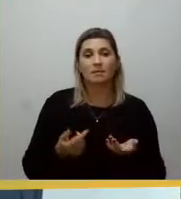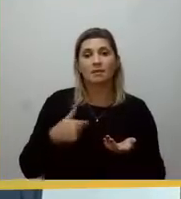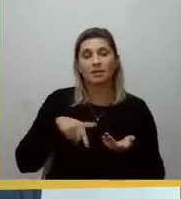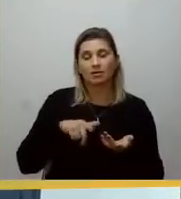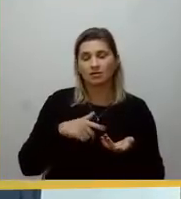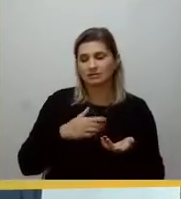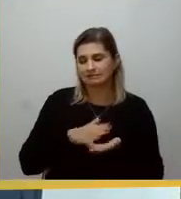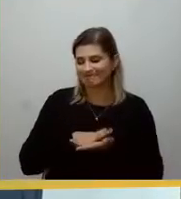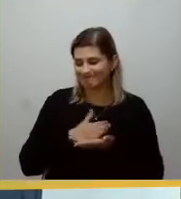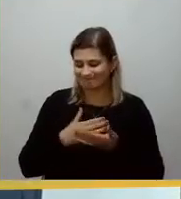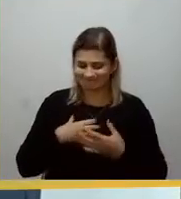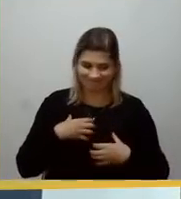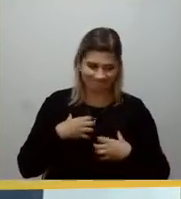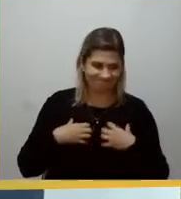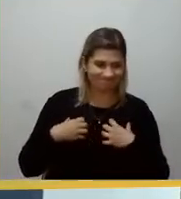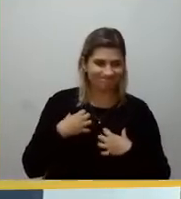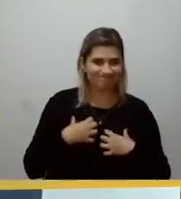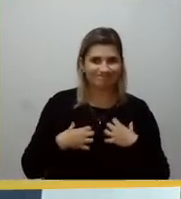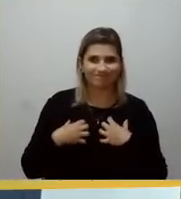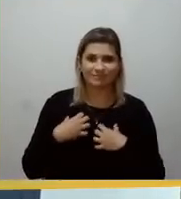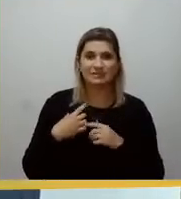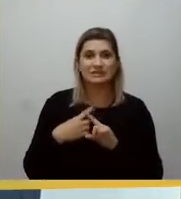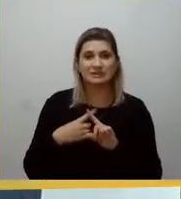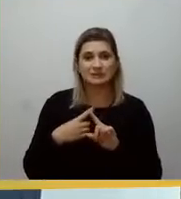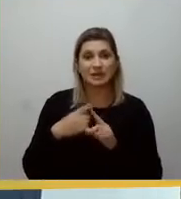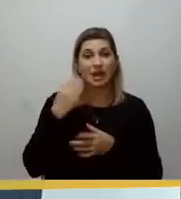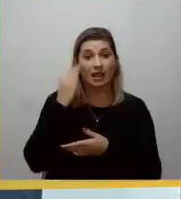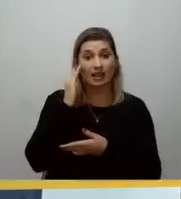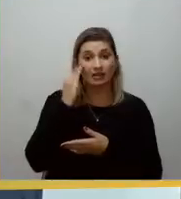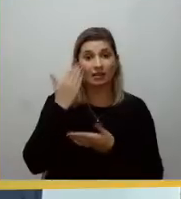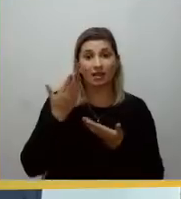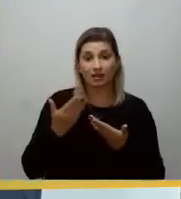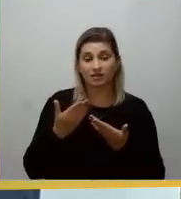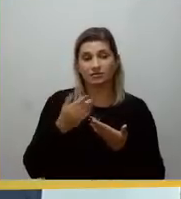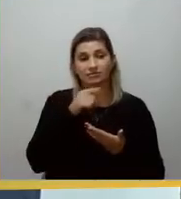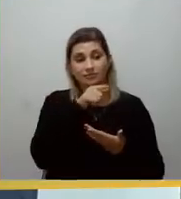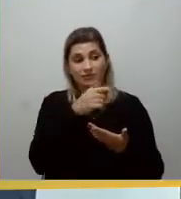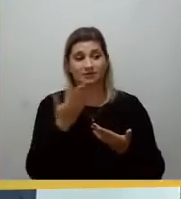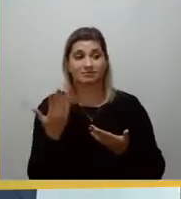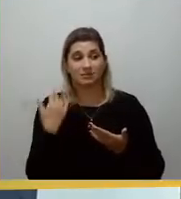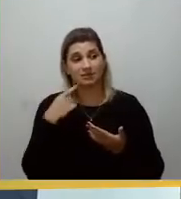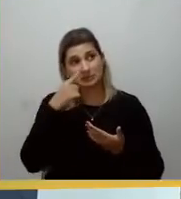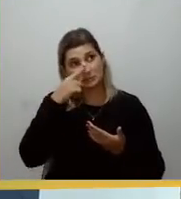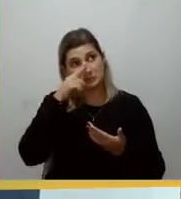desconfortável, porque entendo que a partir de uma intenção